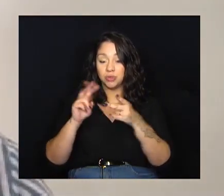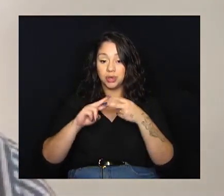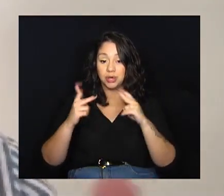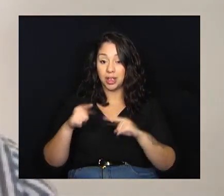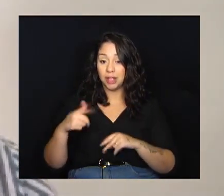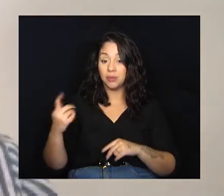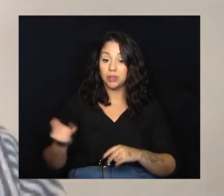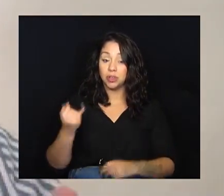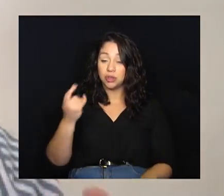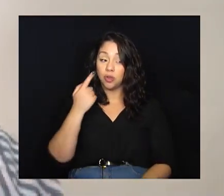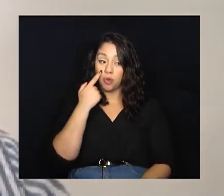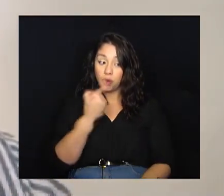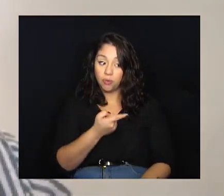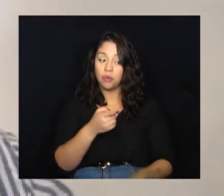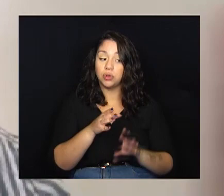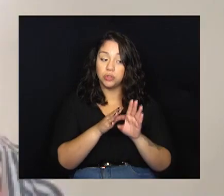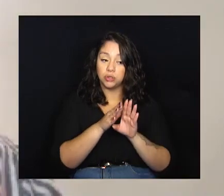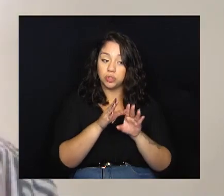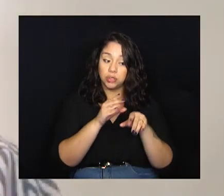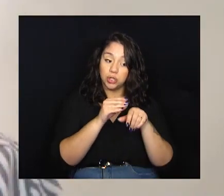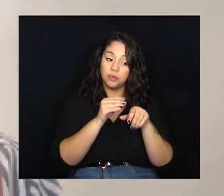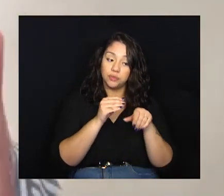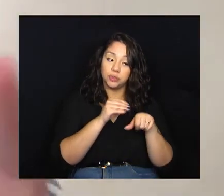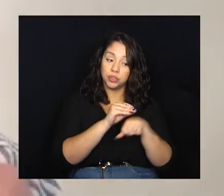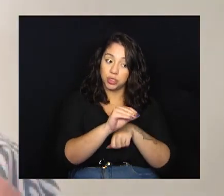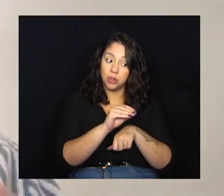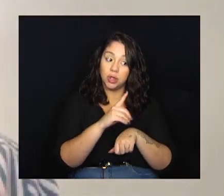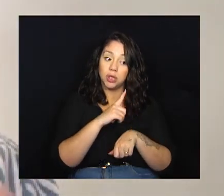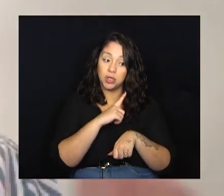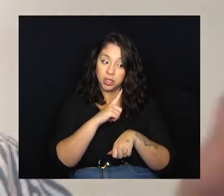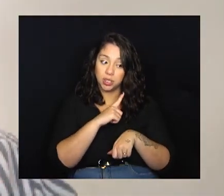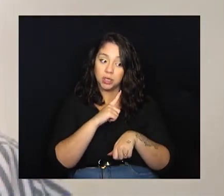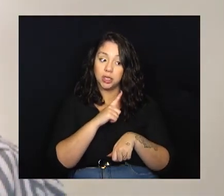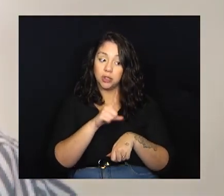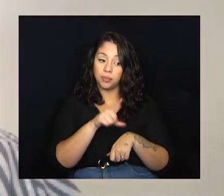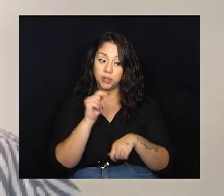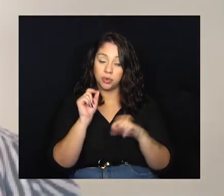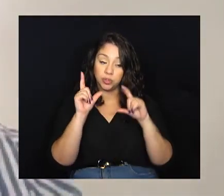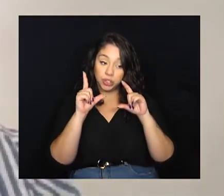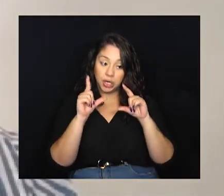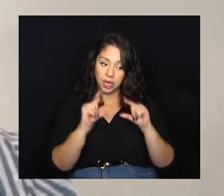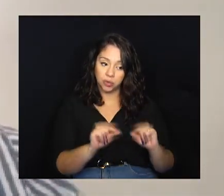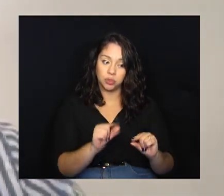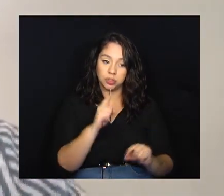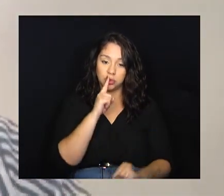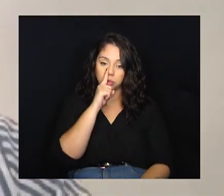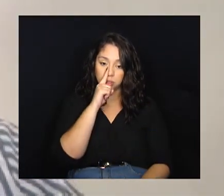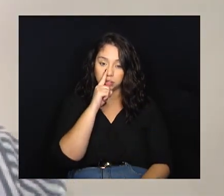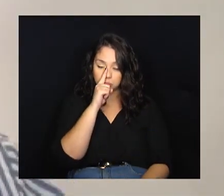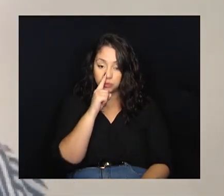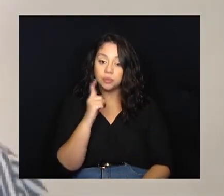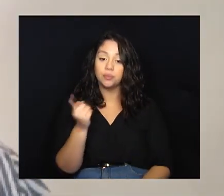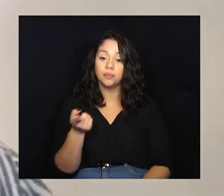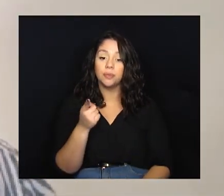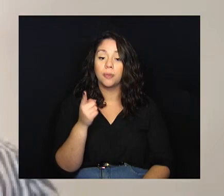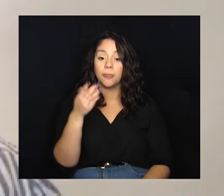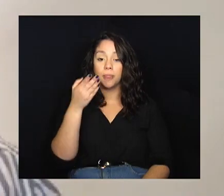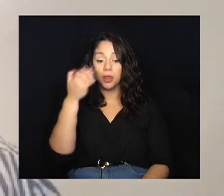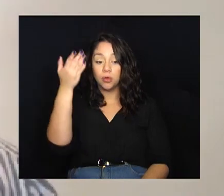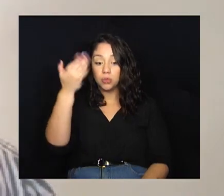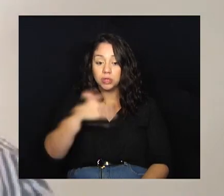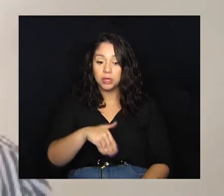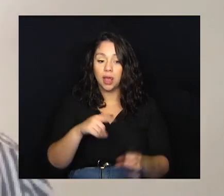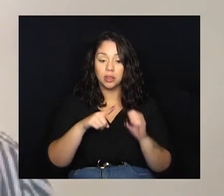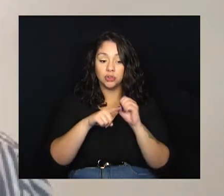vou falar falar olha casal nós temos a opção de reduzir o risco Então os testes genéticos embriões eles vêm para reduzir o risco